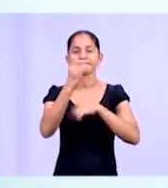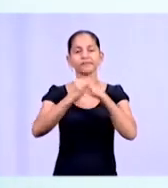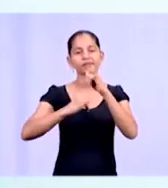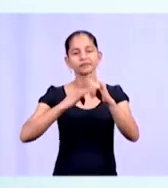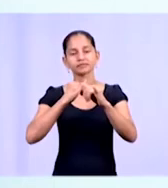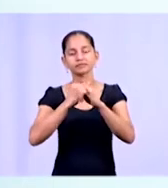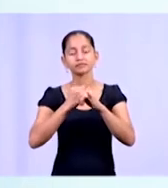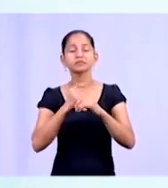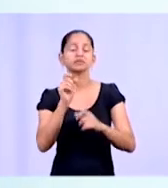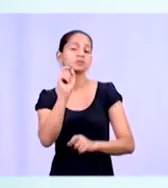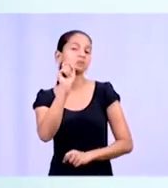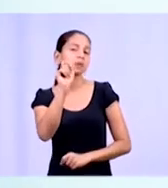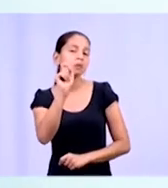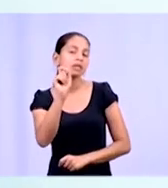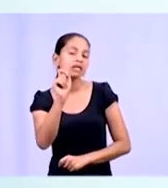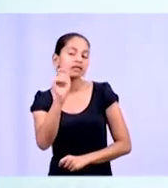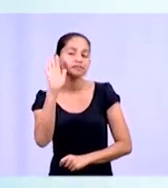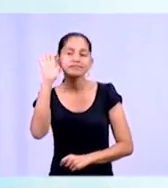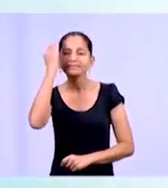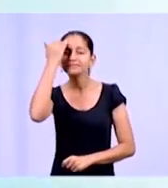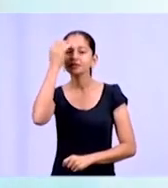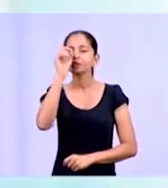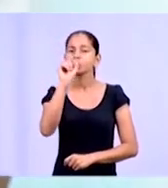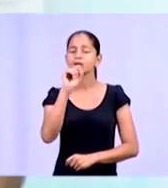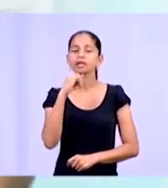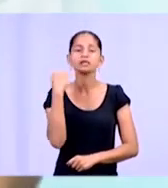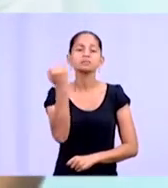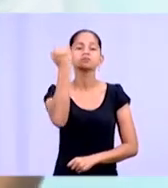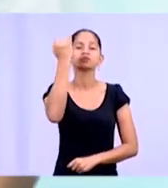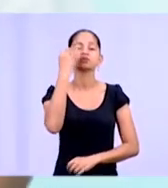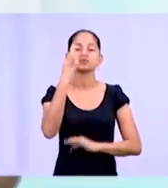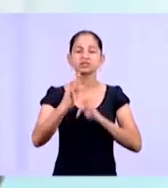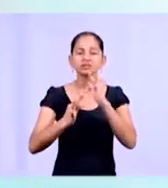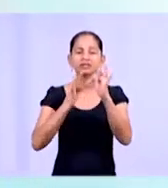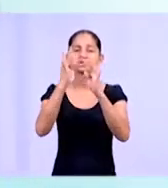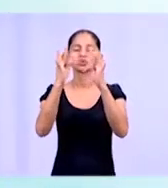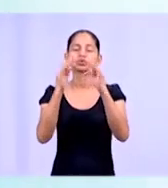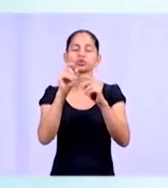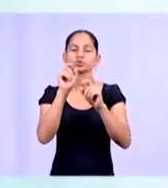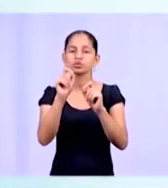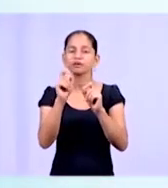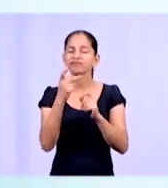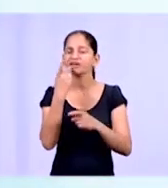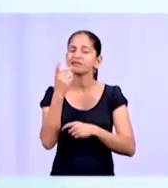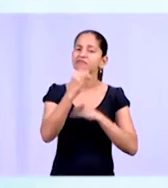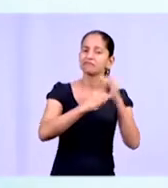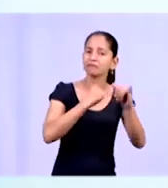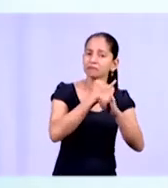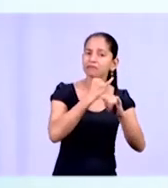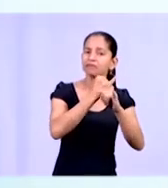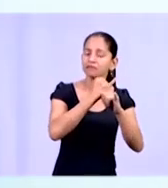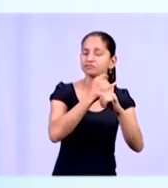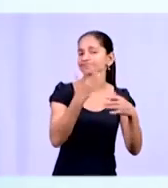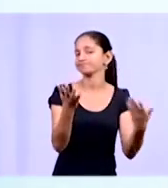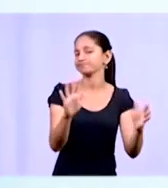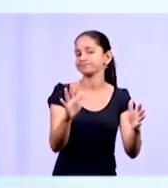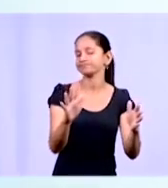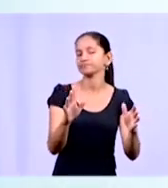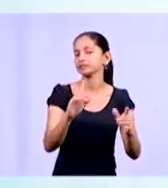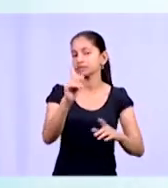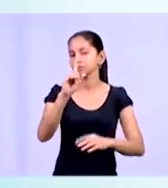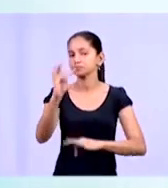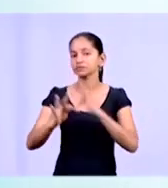a grande sacada é a gente entender a importância que é a tecnologia. A gente fala informática, mas adoro falar a palavra tecnologia,